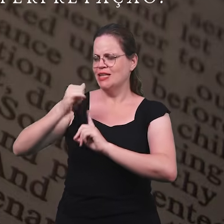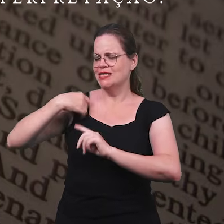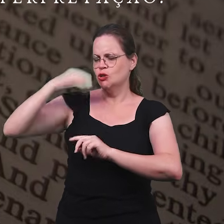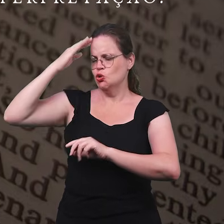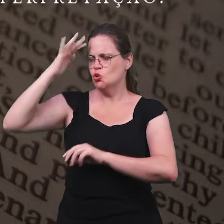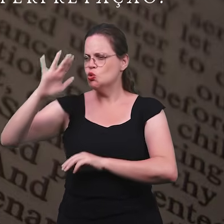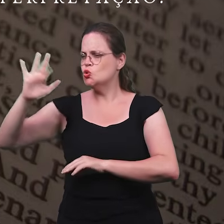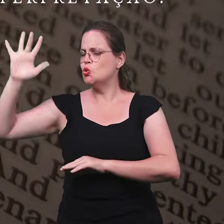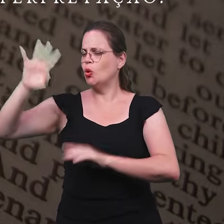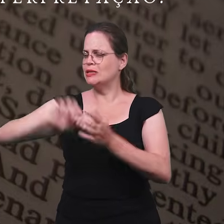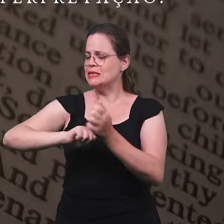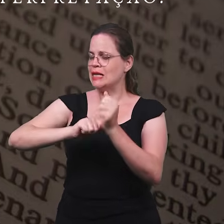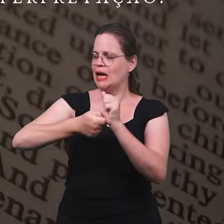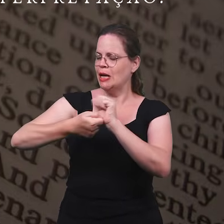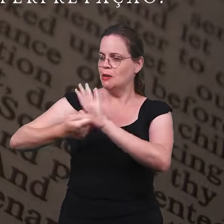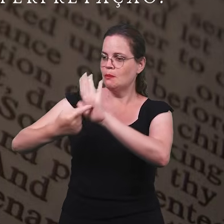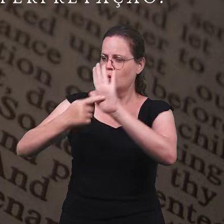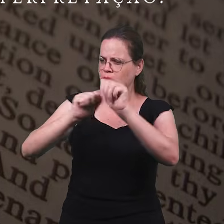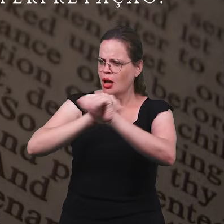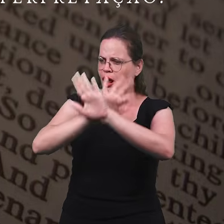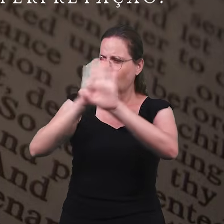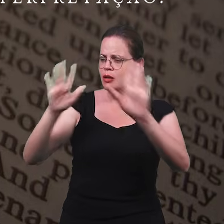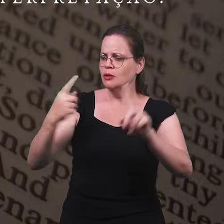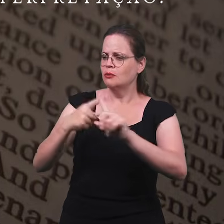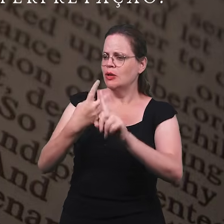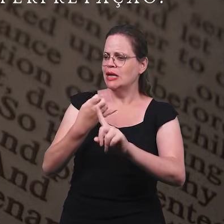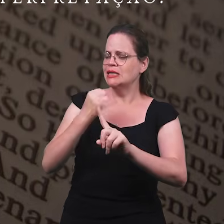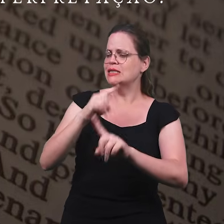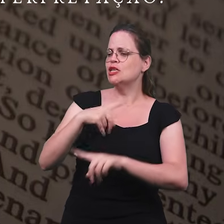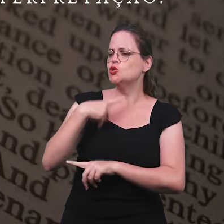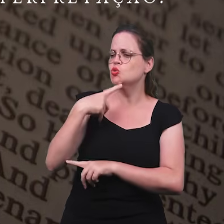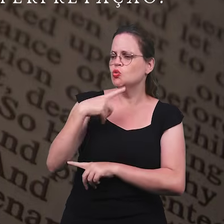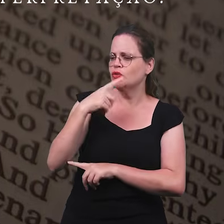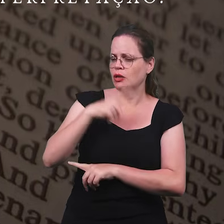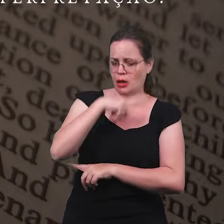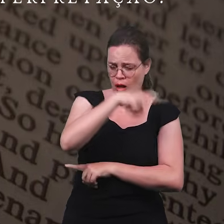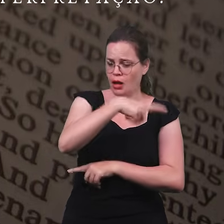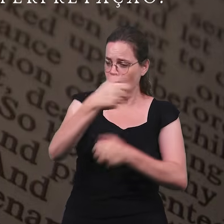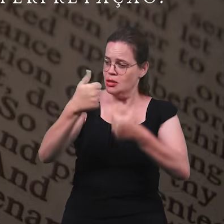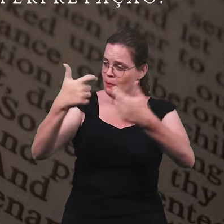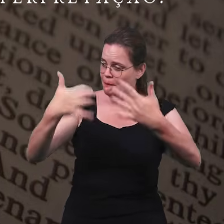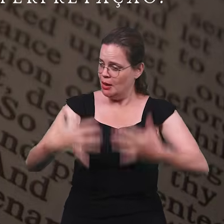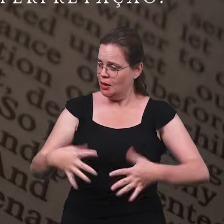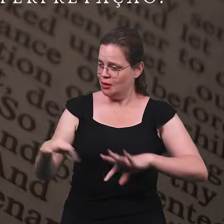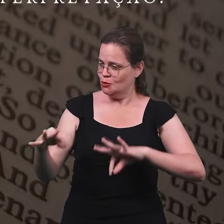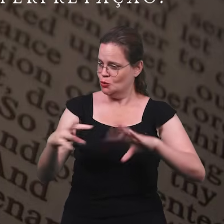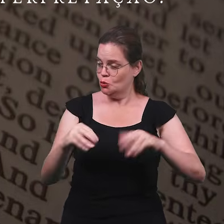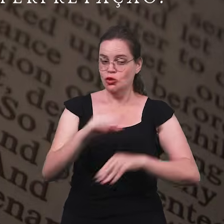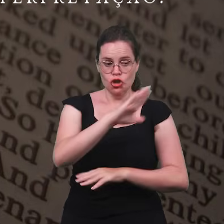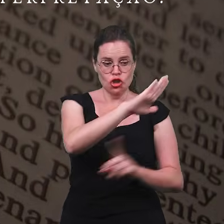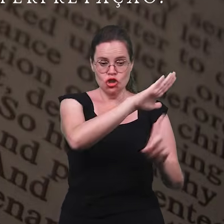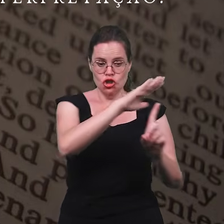solvendo dúvidas, ao qual o rei pôs o nome de Beltesazar. Chame-se, pois, agora